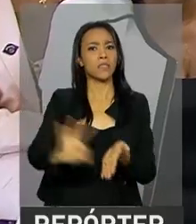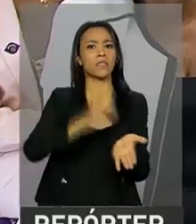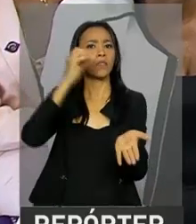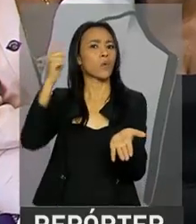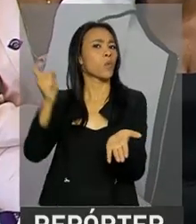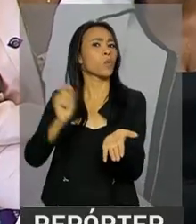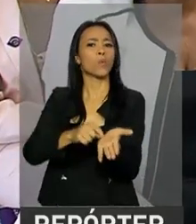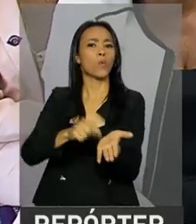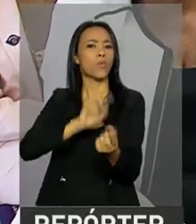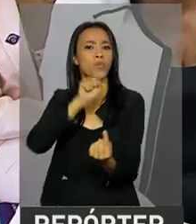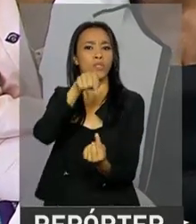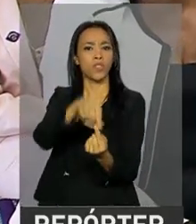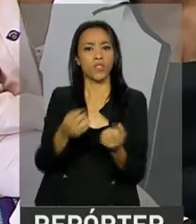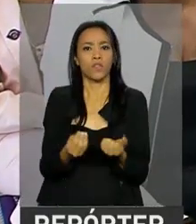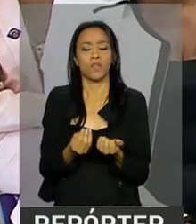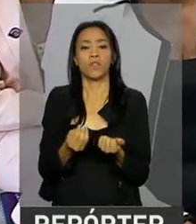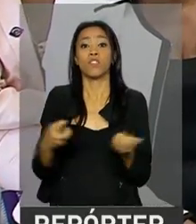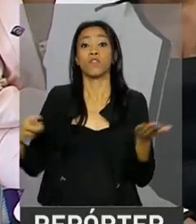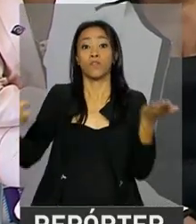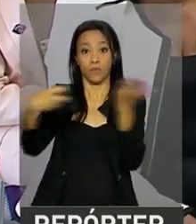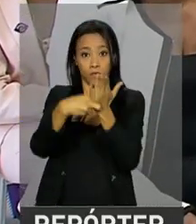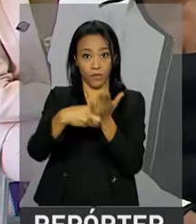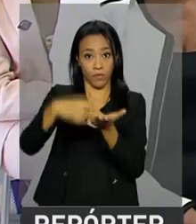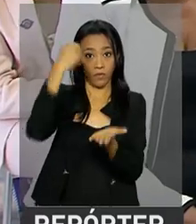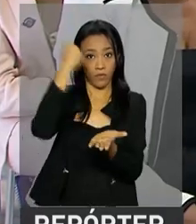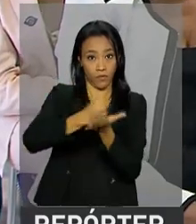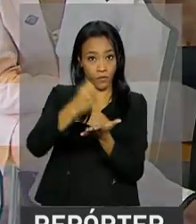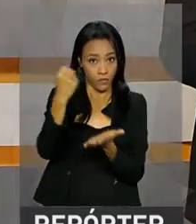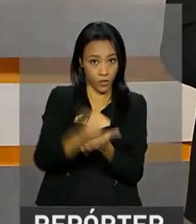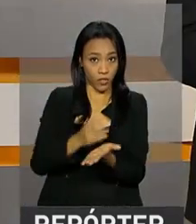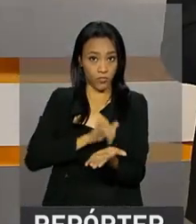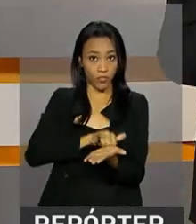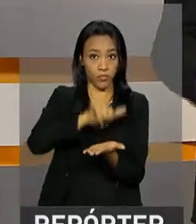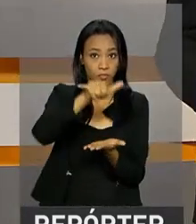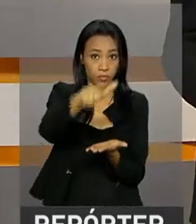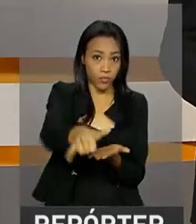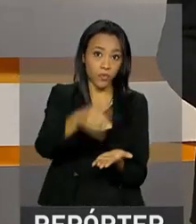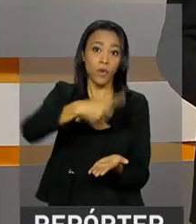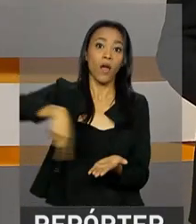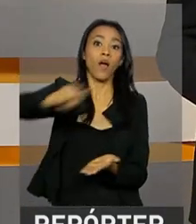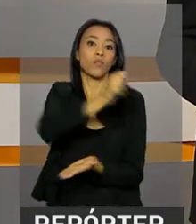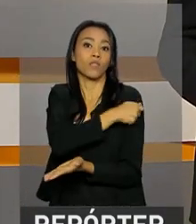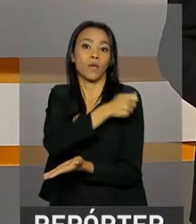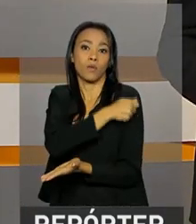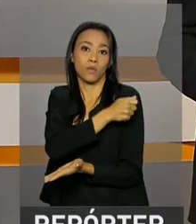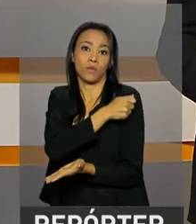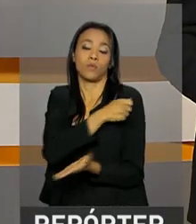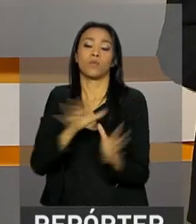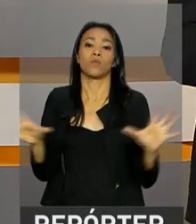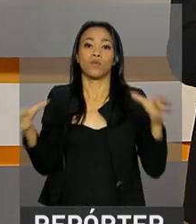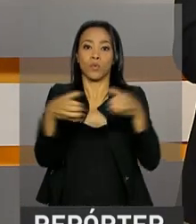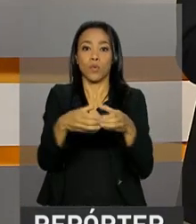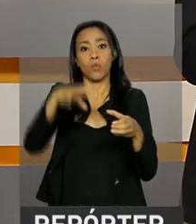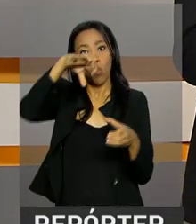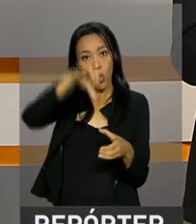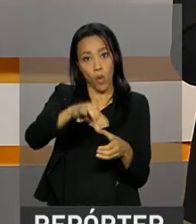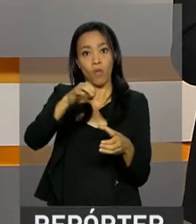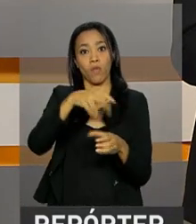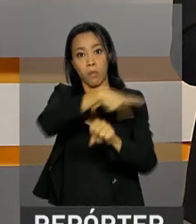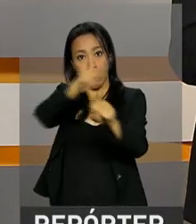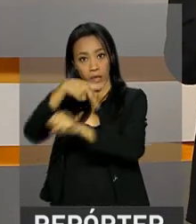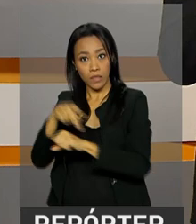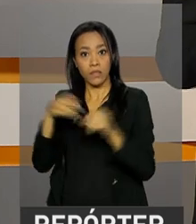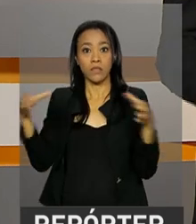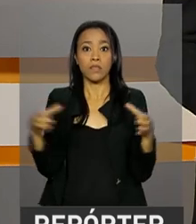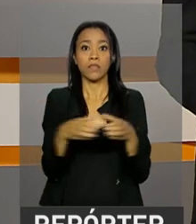a concessão de visto aos estudantes da comunidade o documento prevê que os nove países da cplp